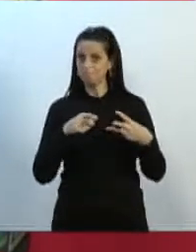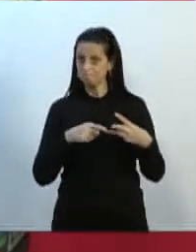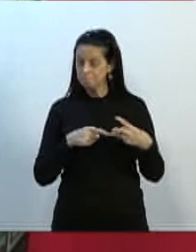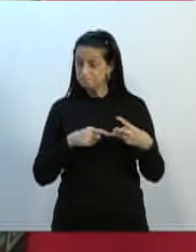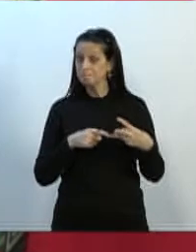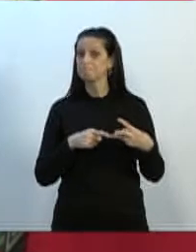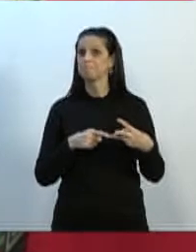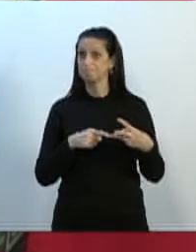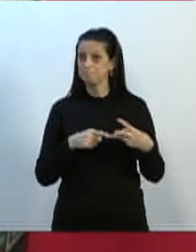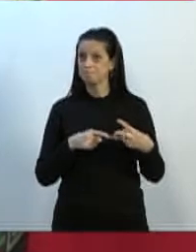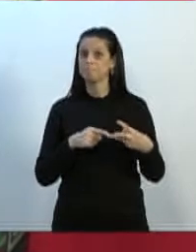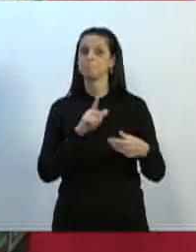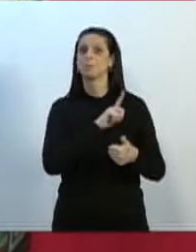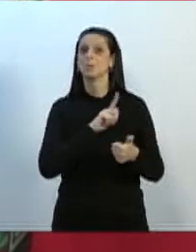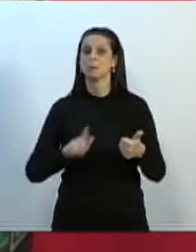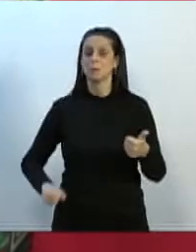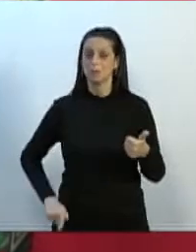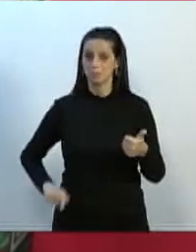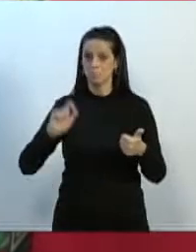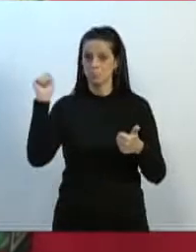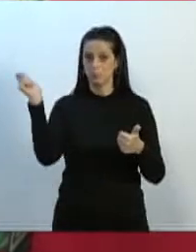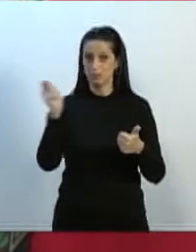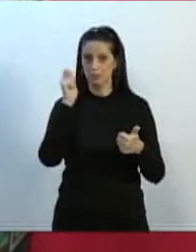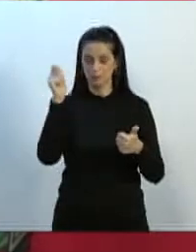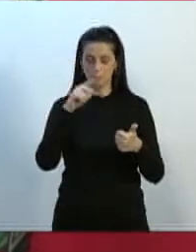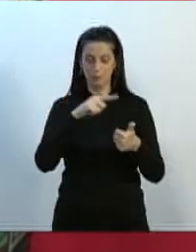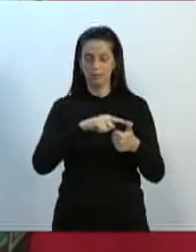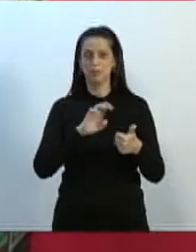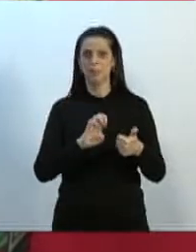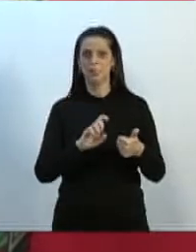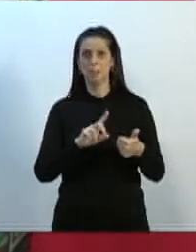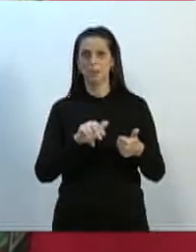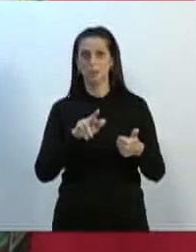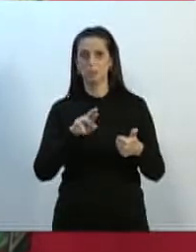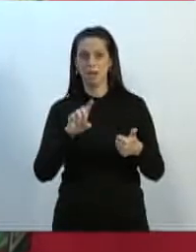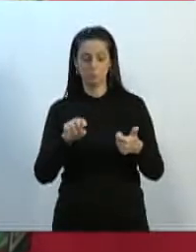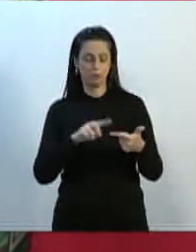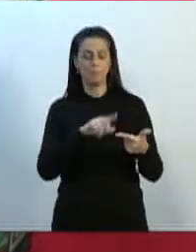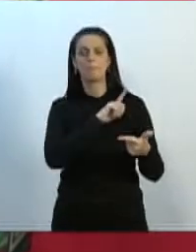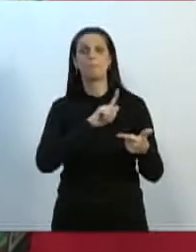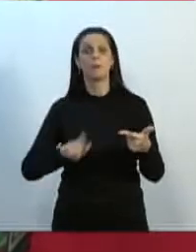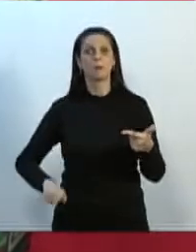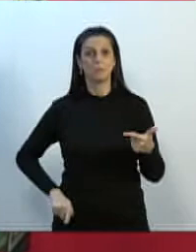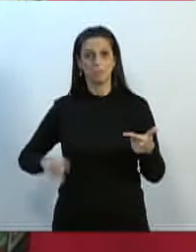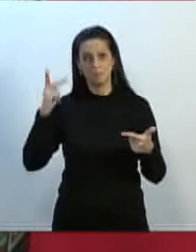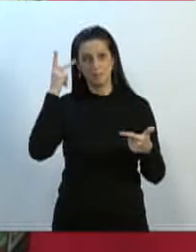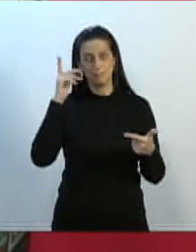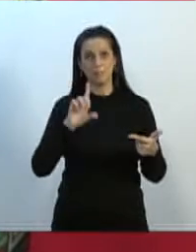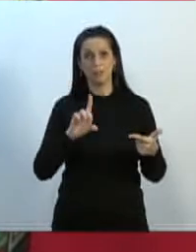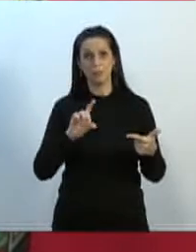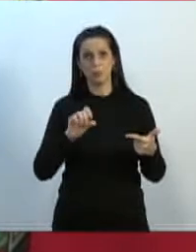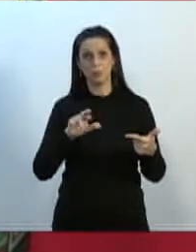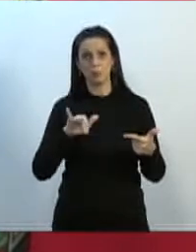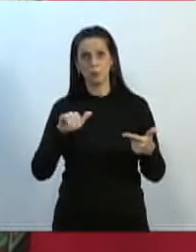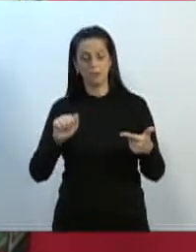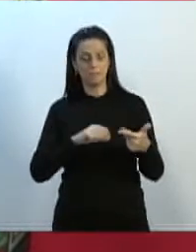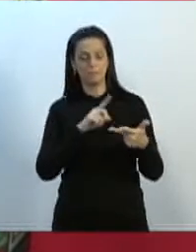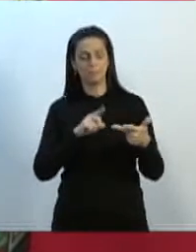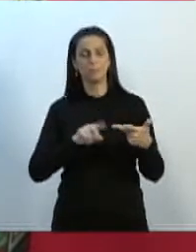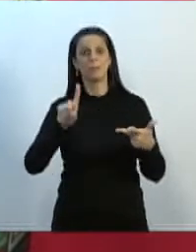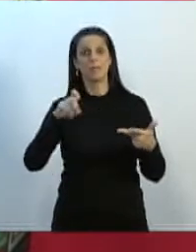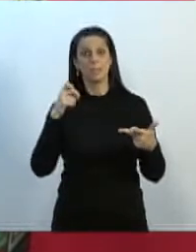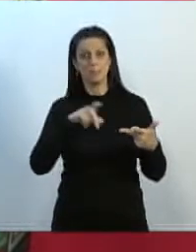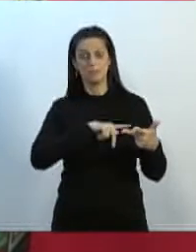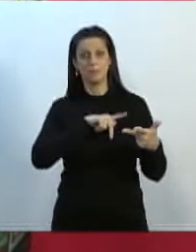o governador do Rio Grande do Sul, Eduardo Leite, o governador de São Paulo, João Dória, e também o